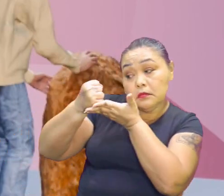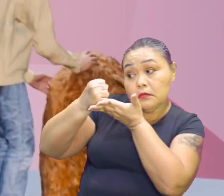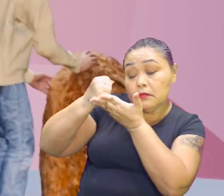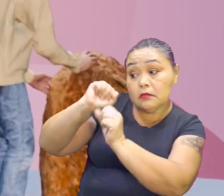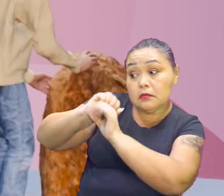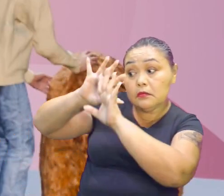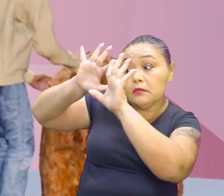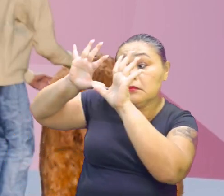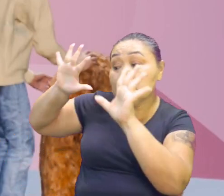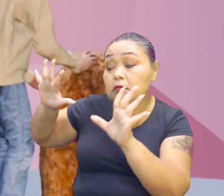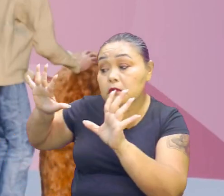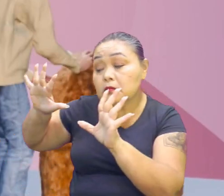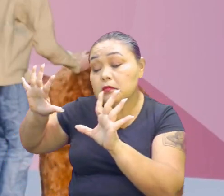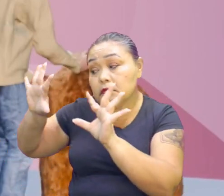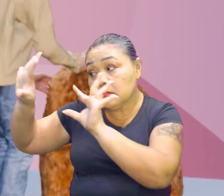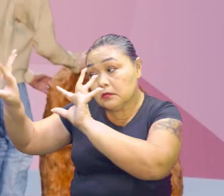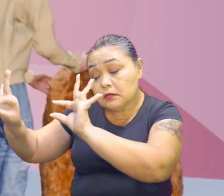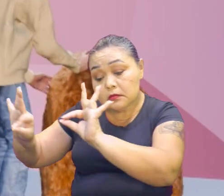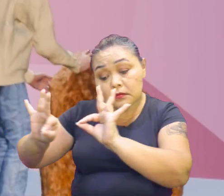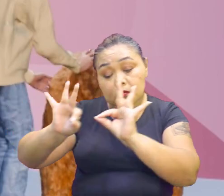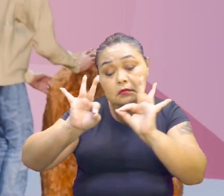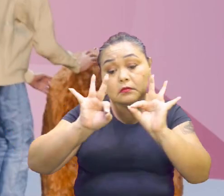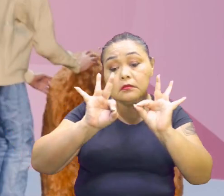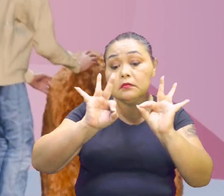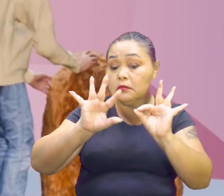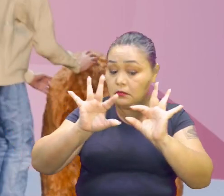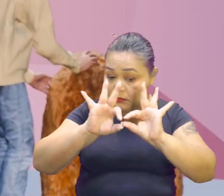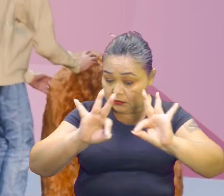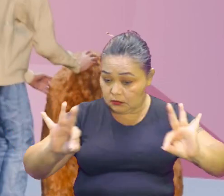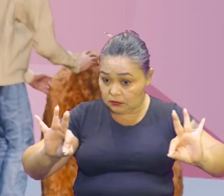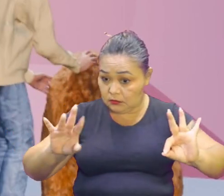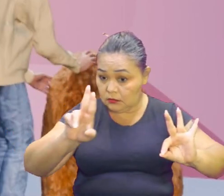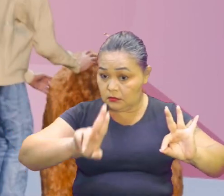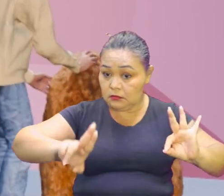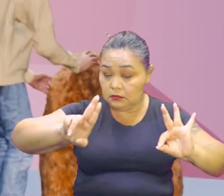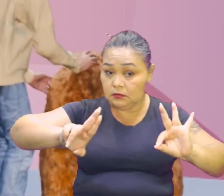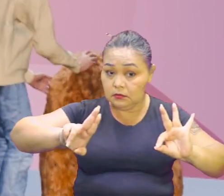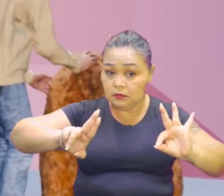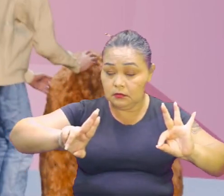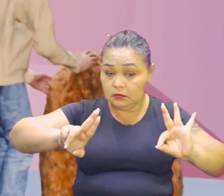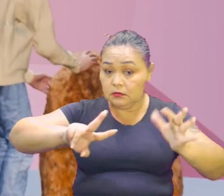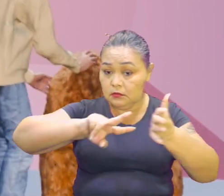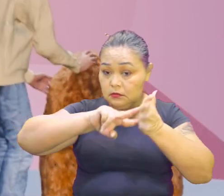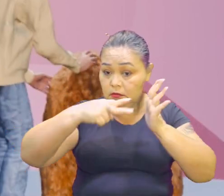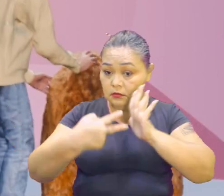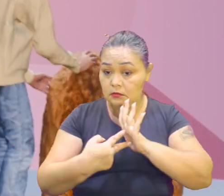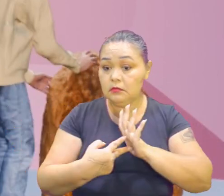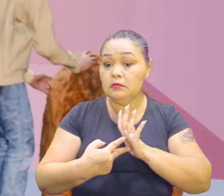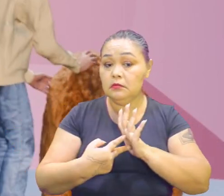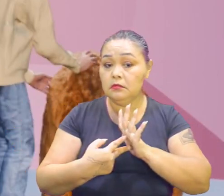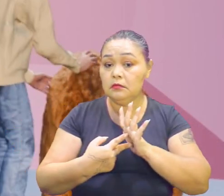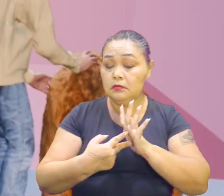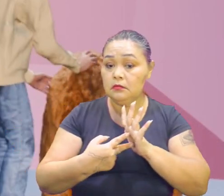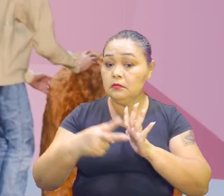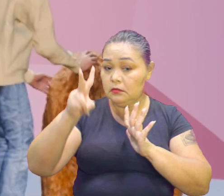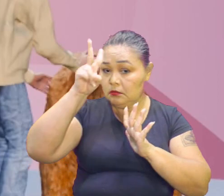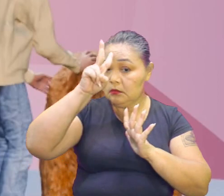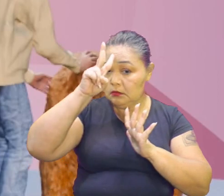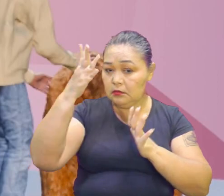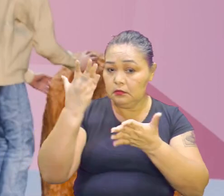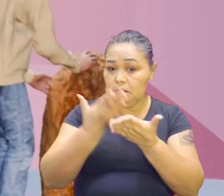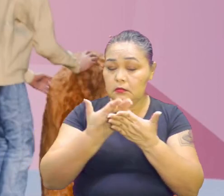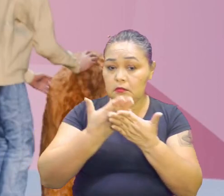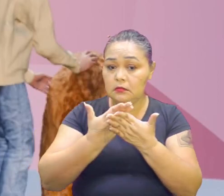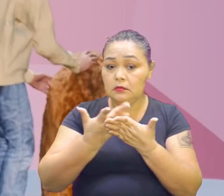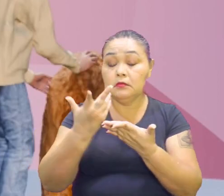apoio. Pode parafrasear. Como que você vai parafrasear? Usando sinônimos. Lembra daquela aula que nós